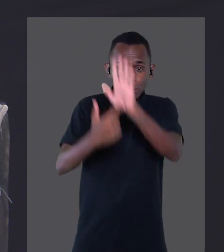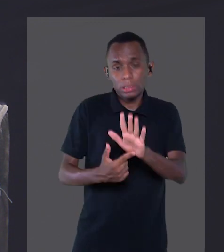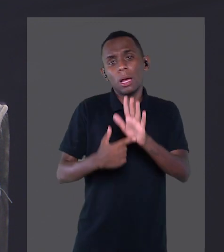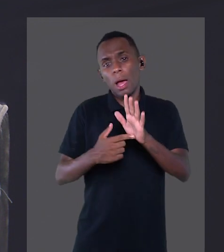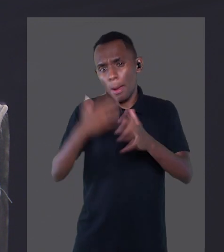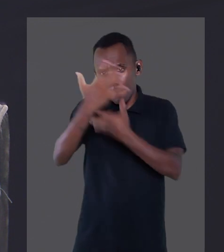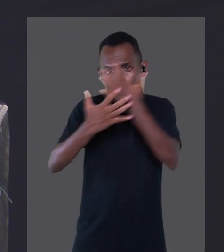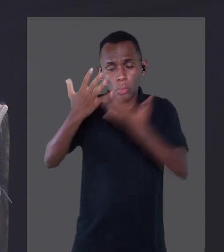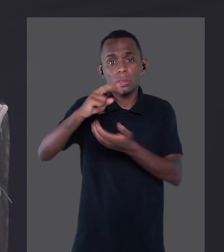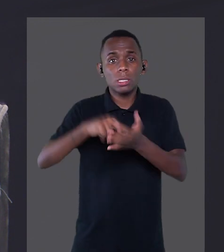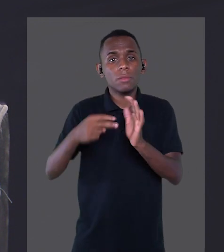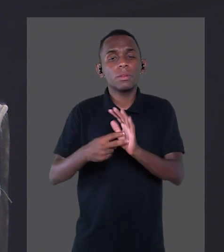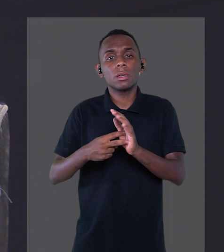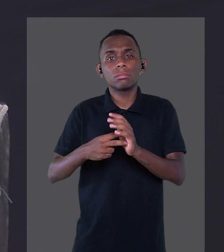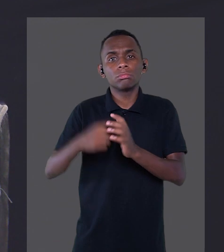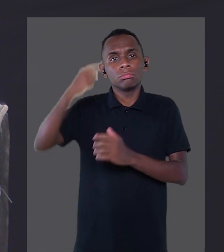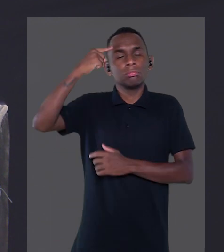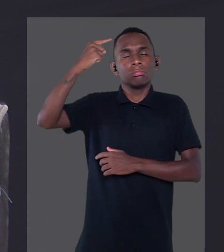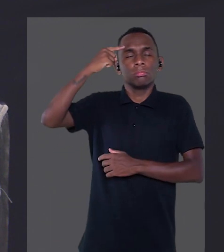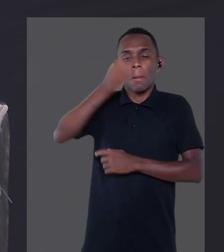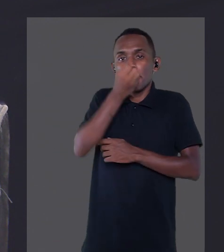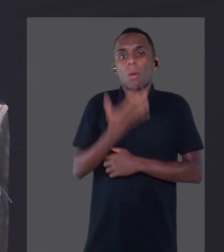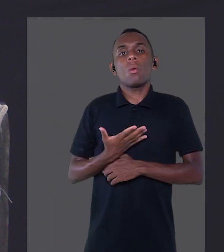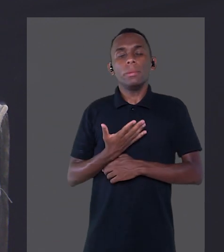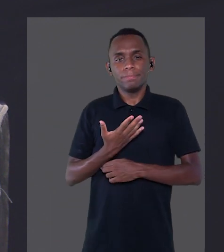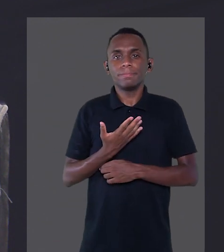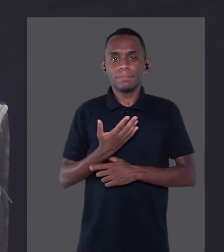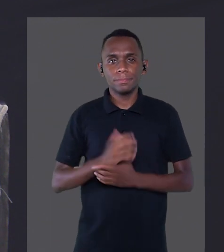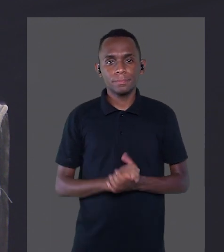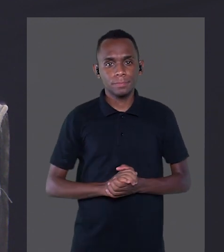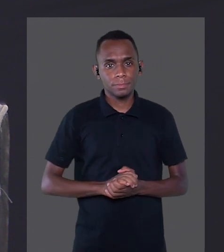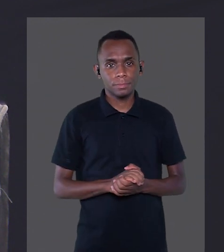de manutenção da sanidade mental, assim.